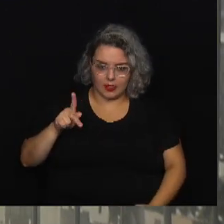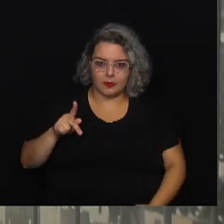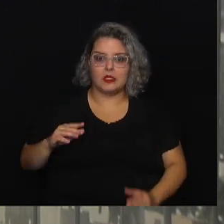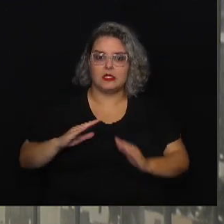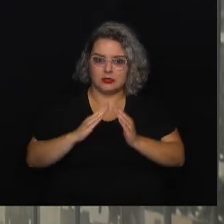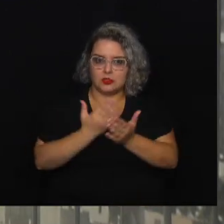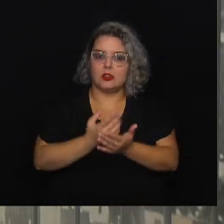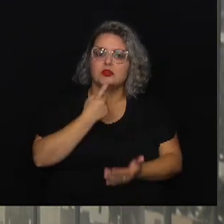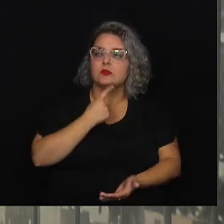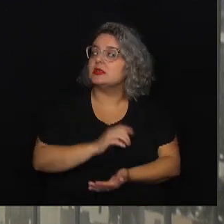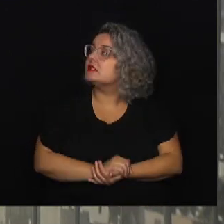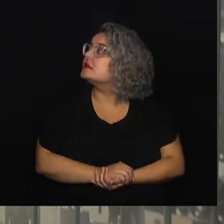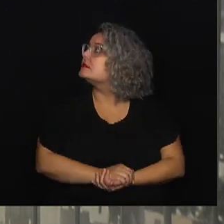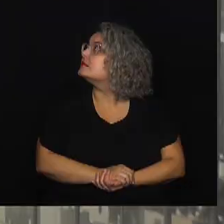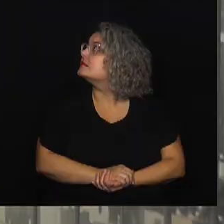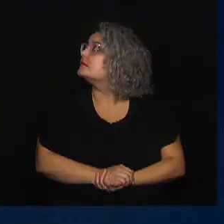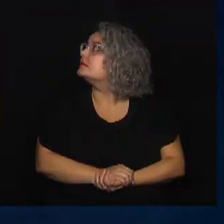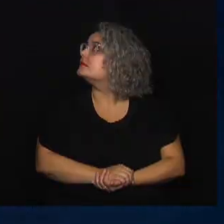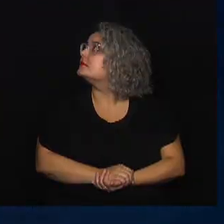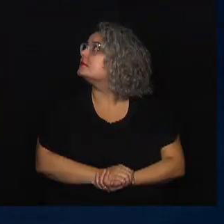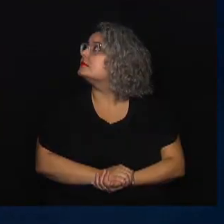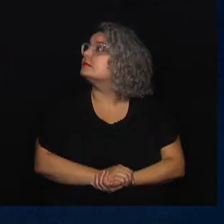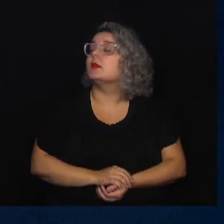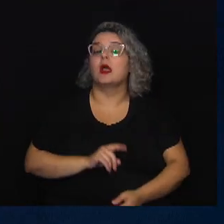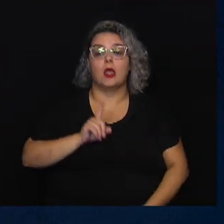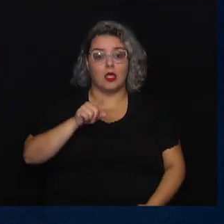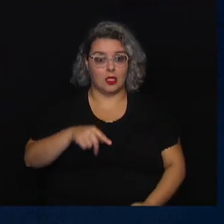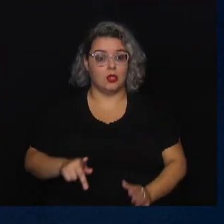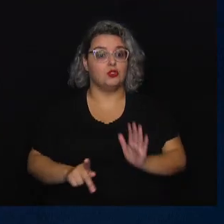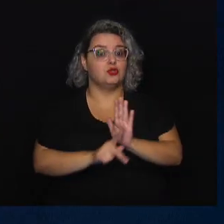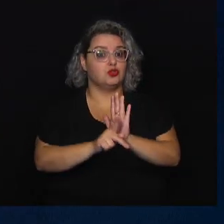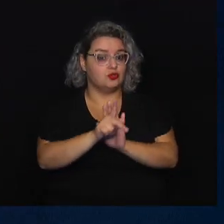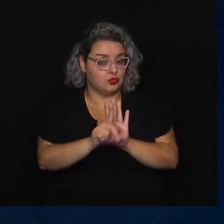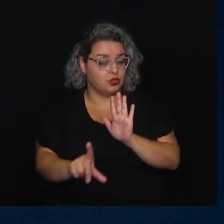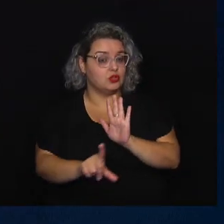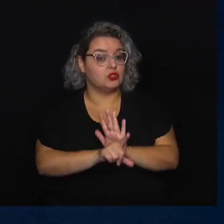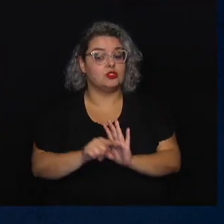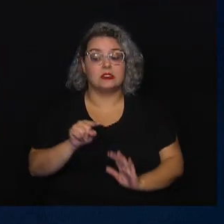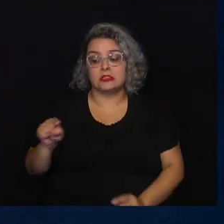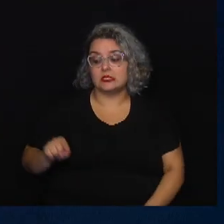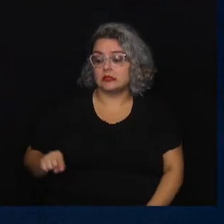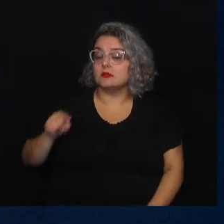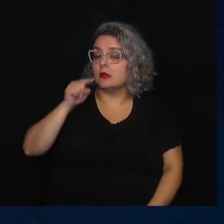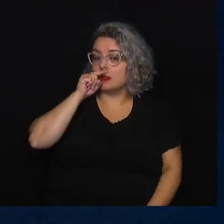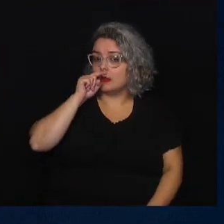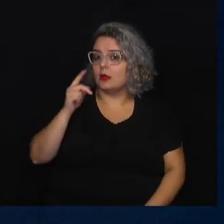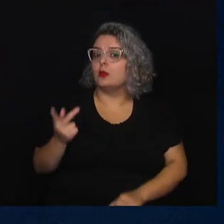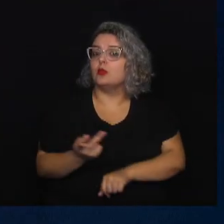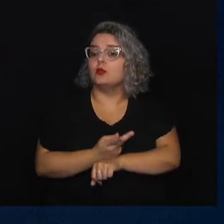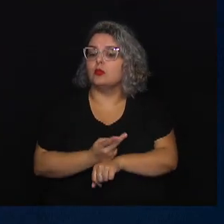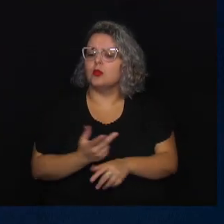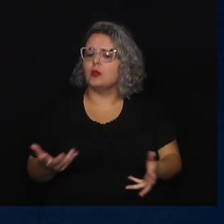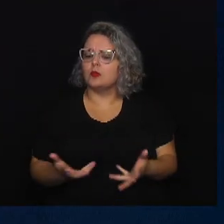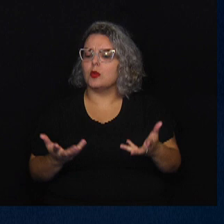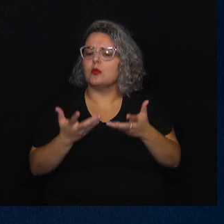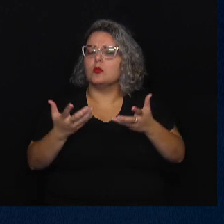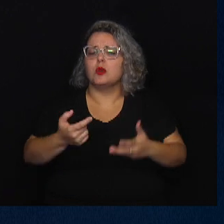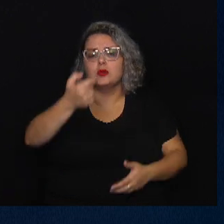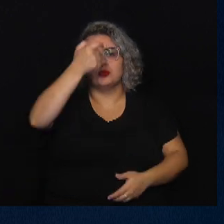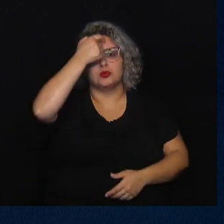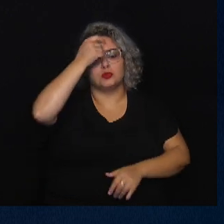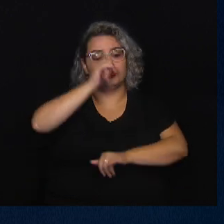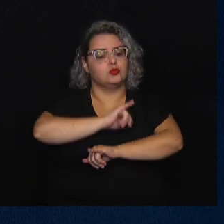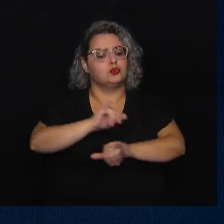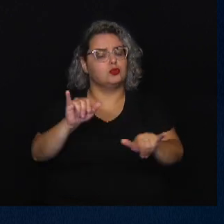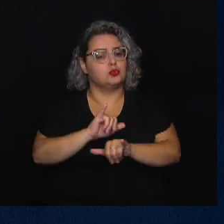Campinas. É por meio de projeto de lei que Zé Carlos busca promover ações de conscientizações